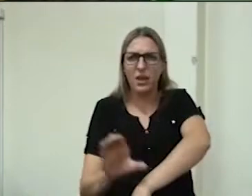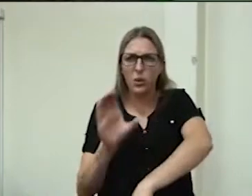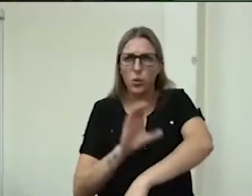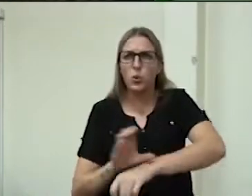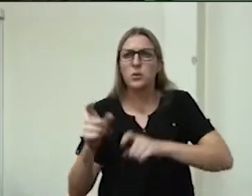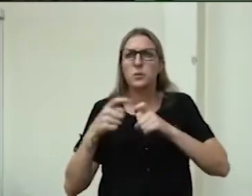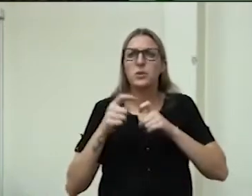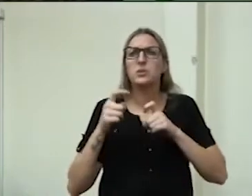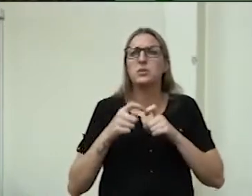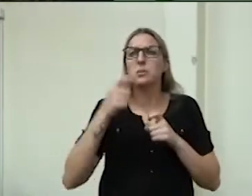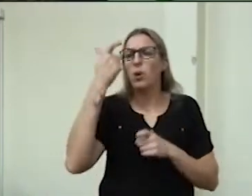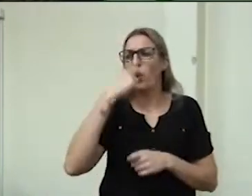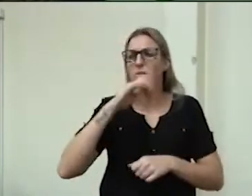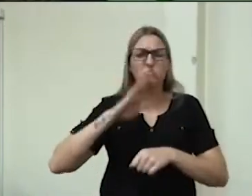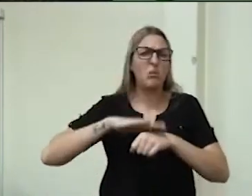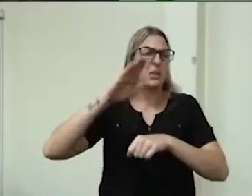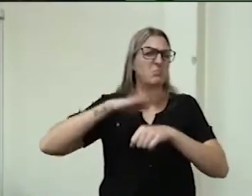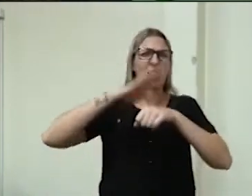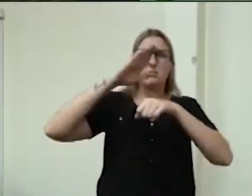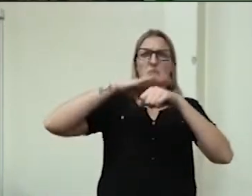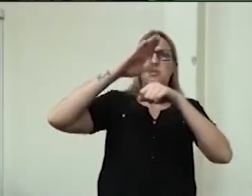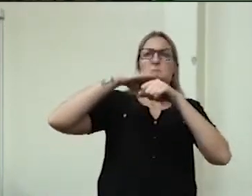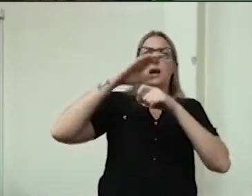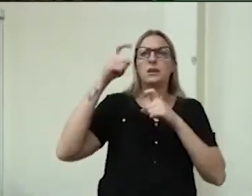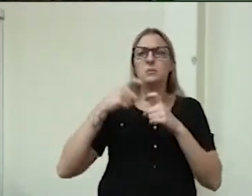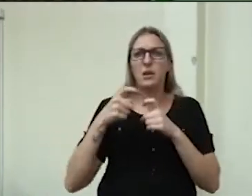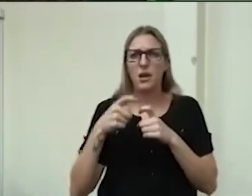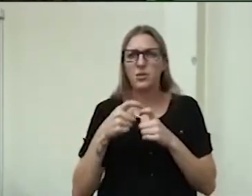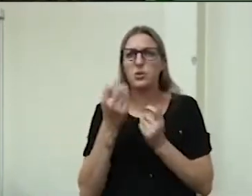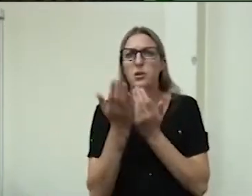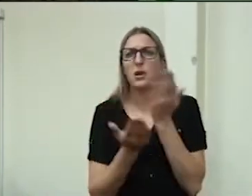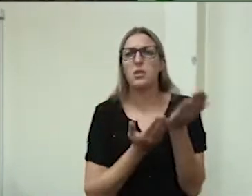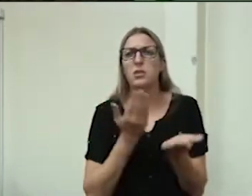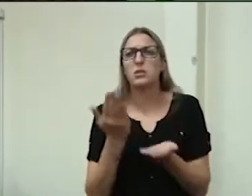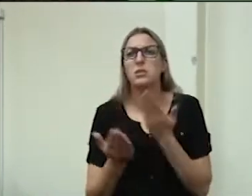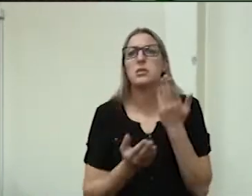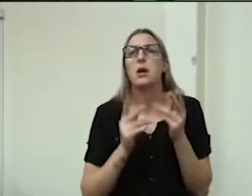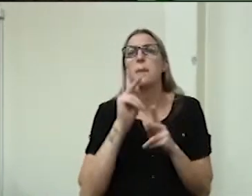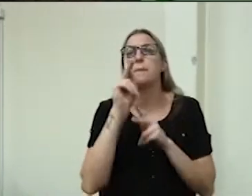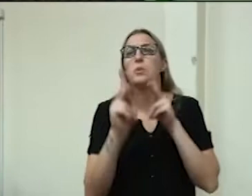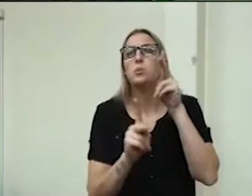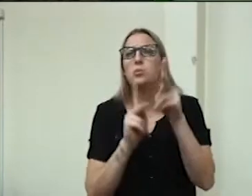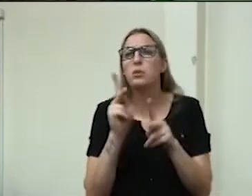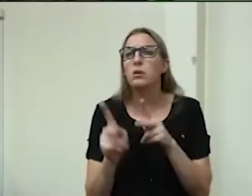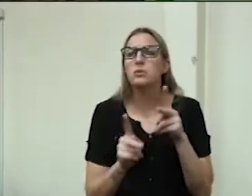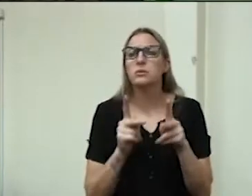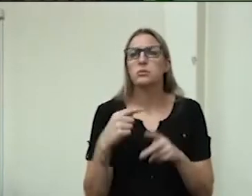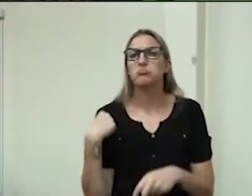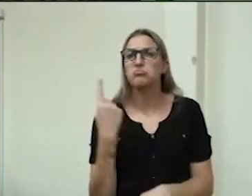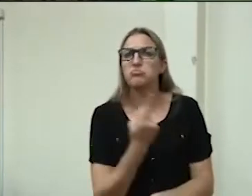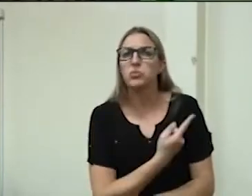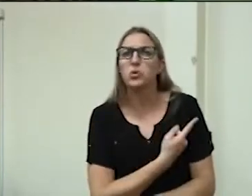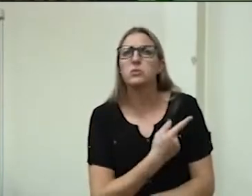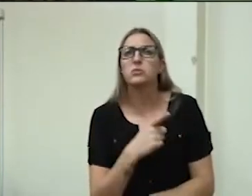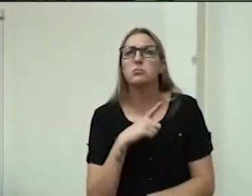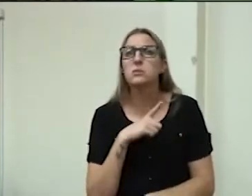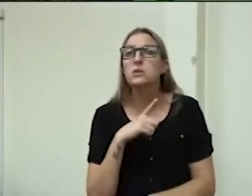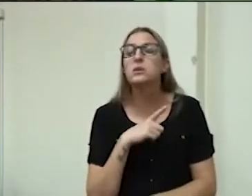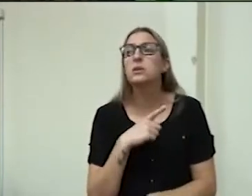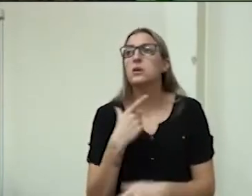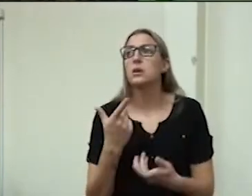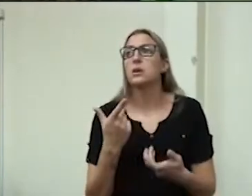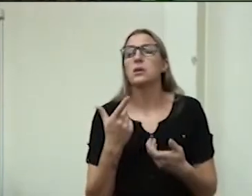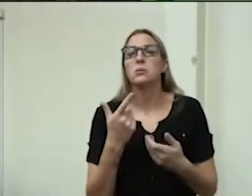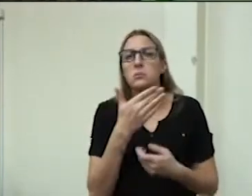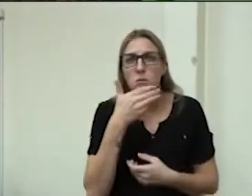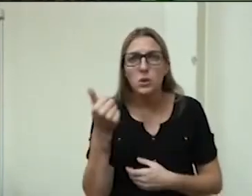tivermos, quanto mais gente para atender essa população tão necessitada, nós vamos ter. Então, eu acho que